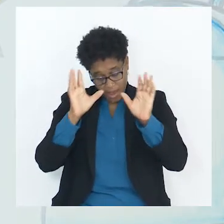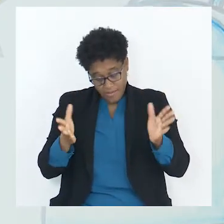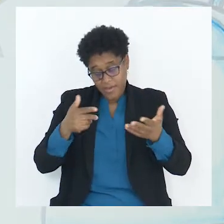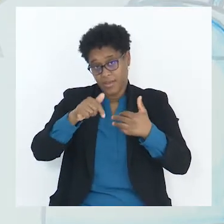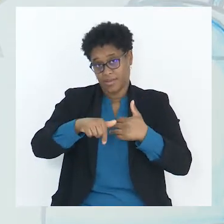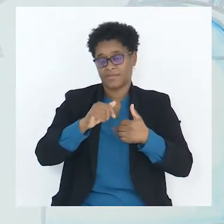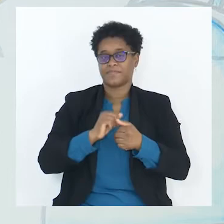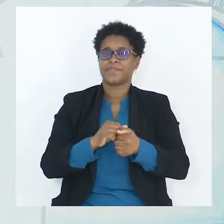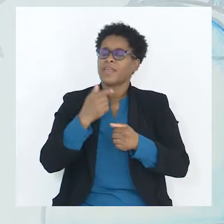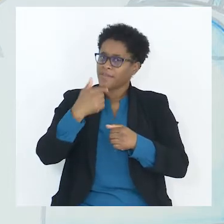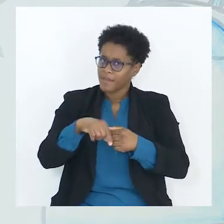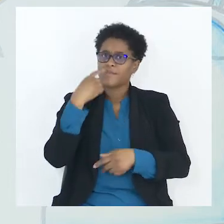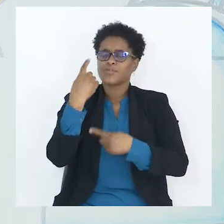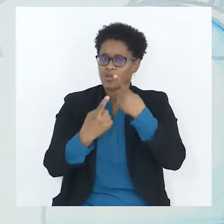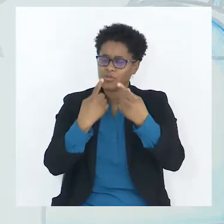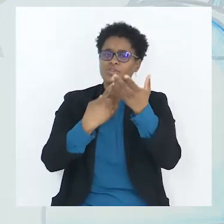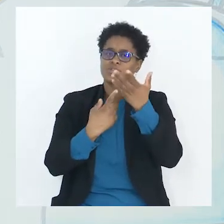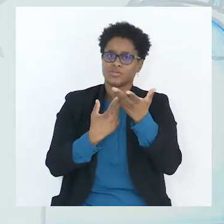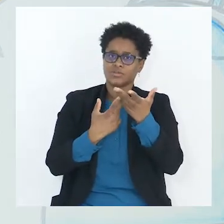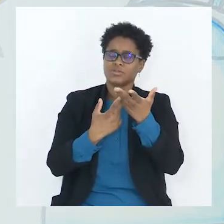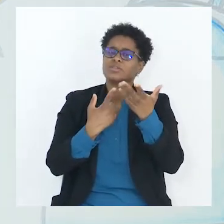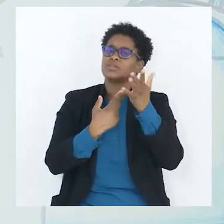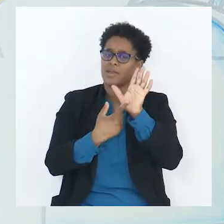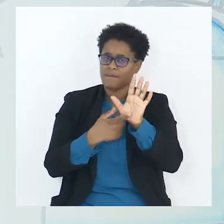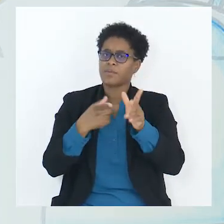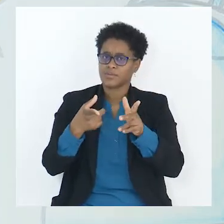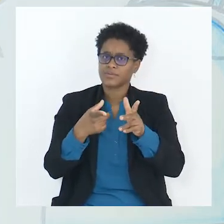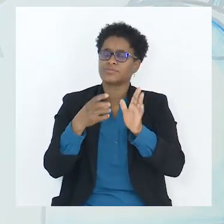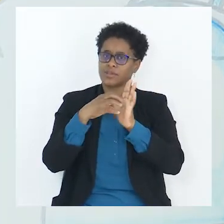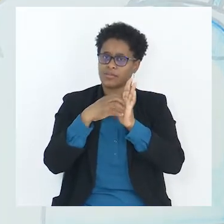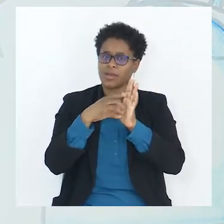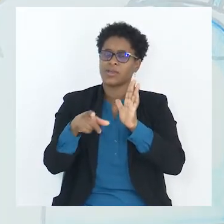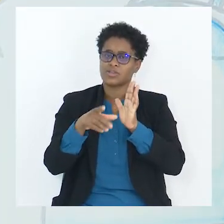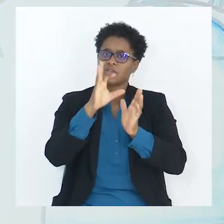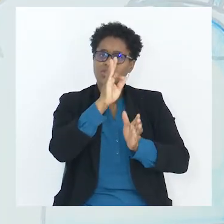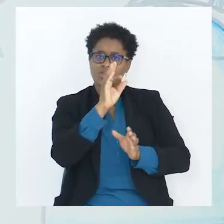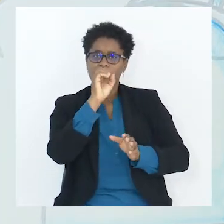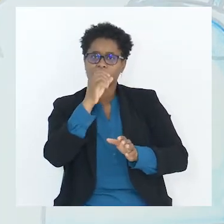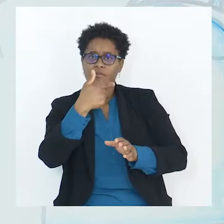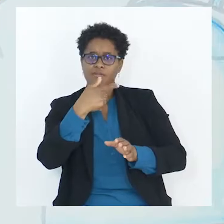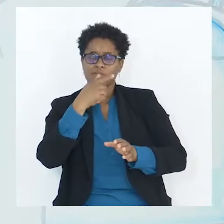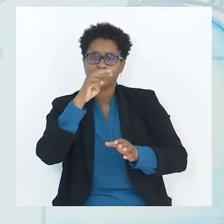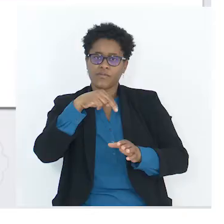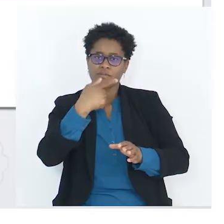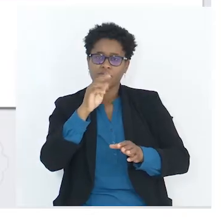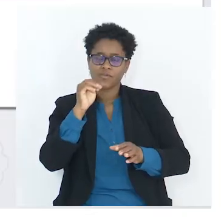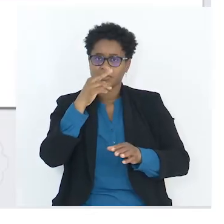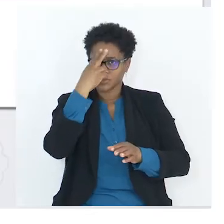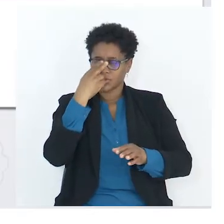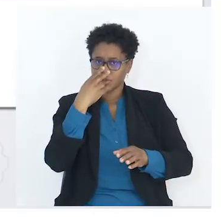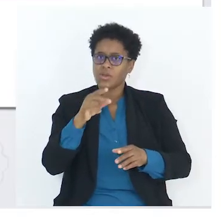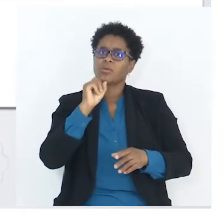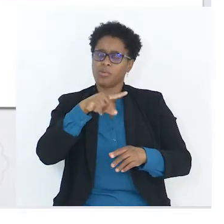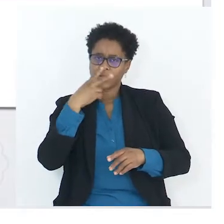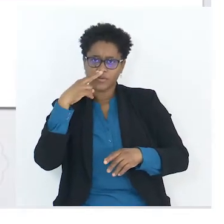aqui temos algumas ilustrações de fontes históricas. Podem já observar.